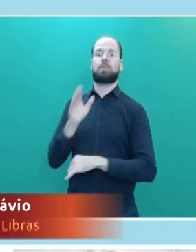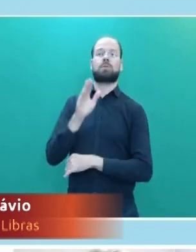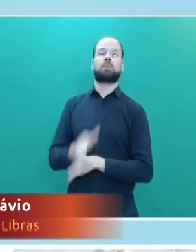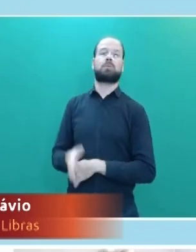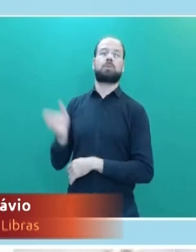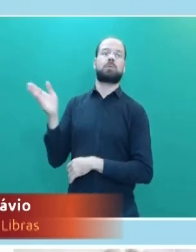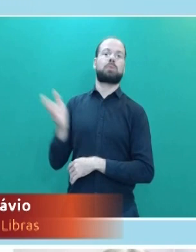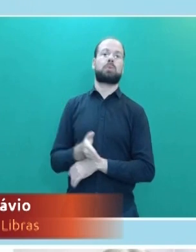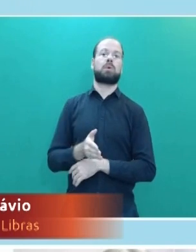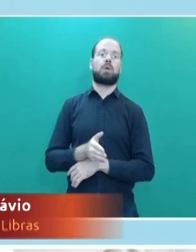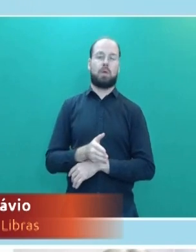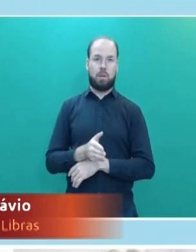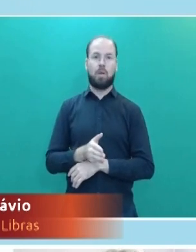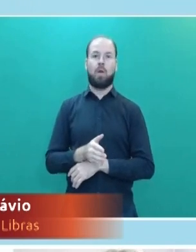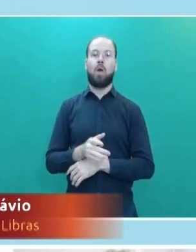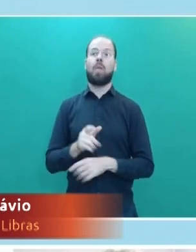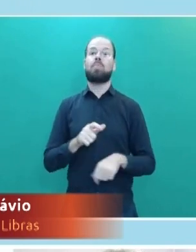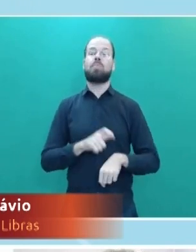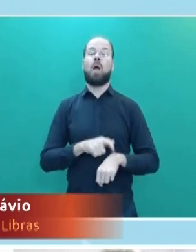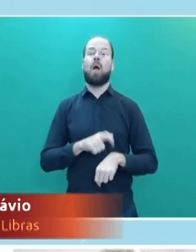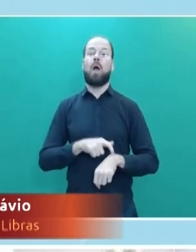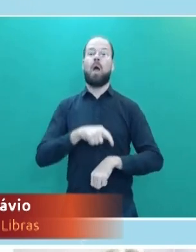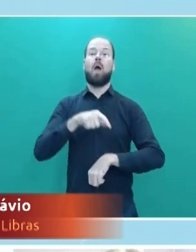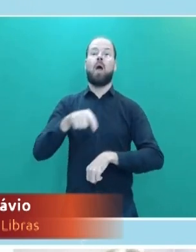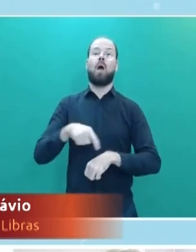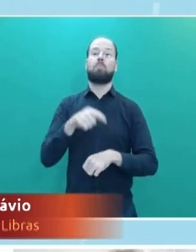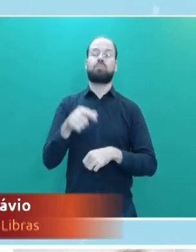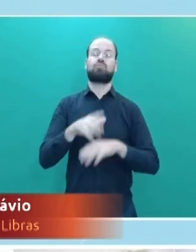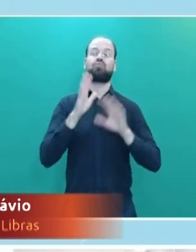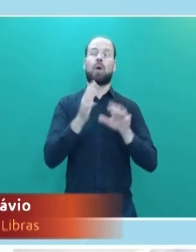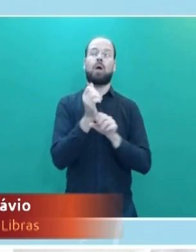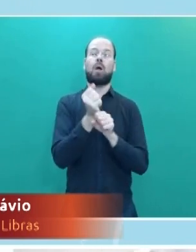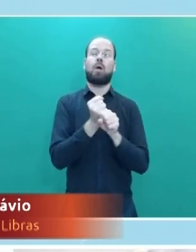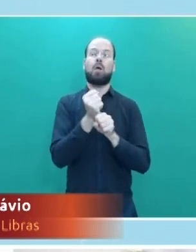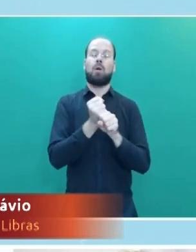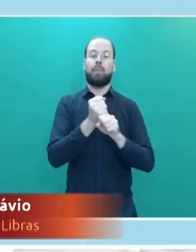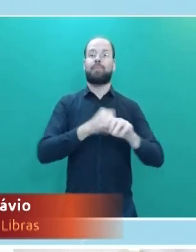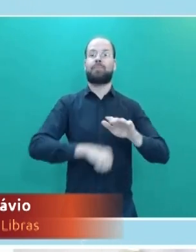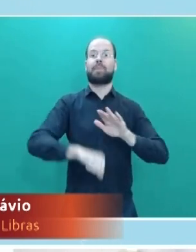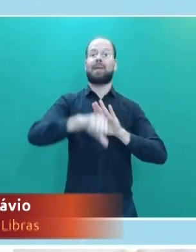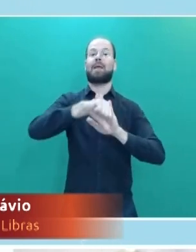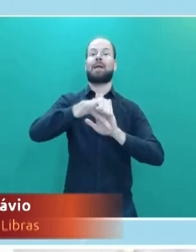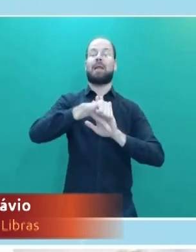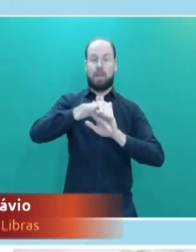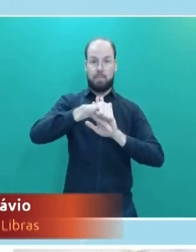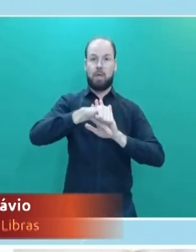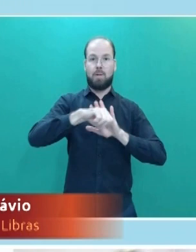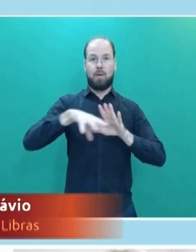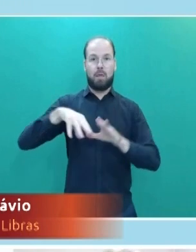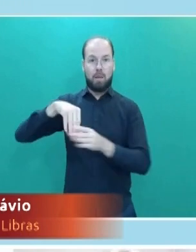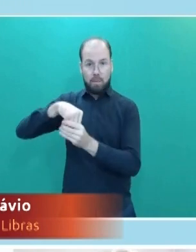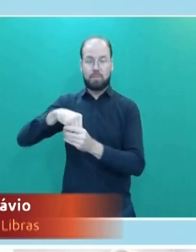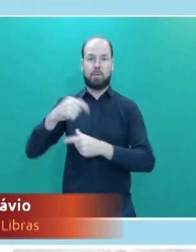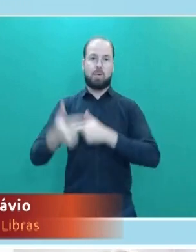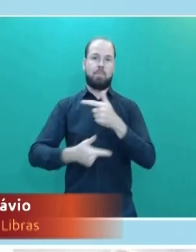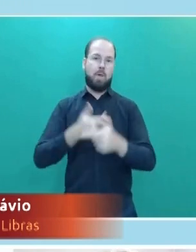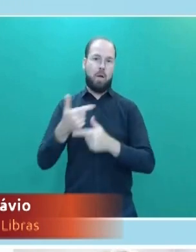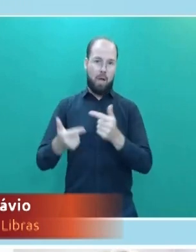pelo decurso do tempo nos crimes que envolvam trabalho análogo a